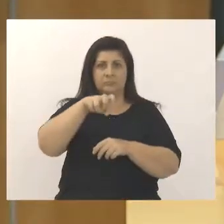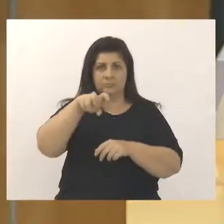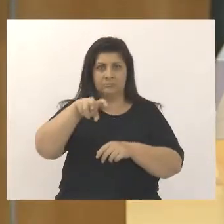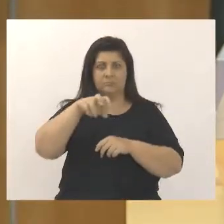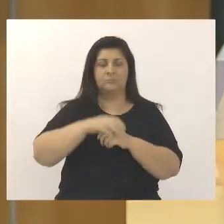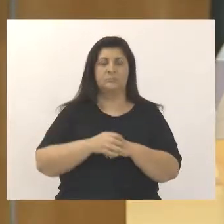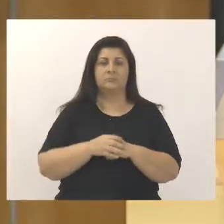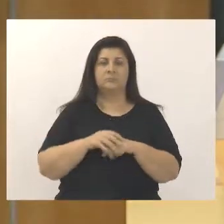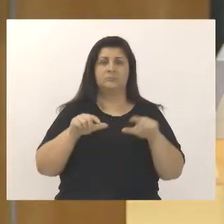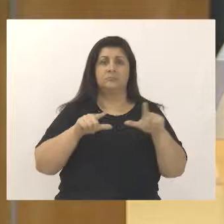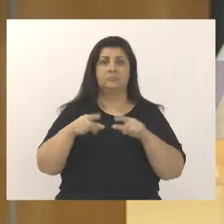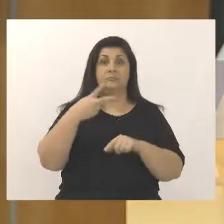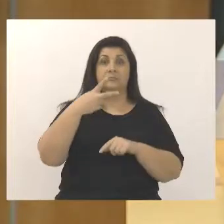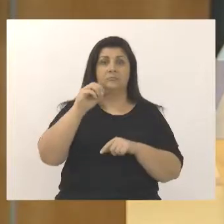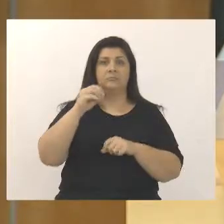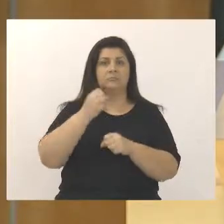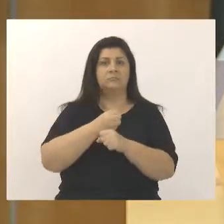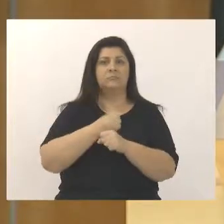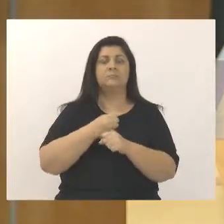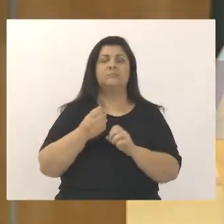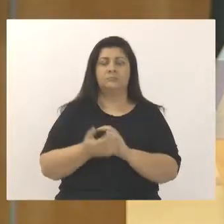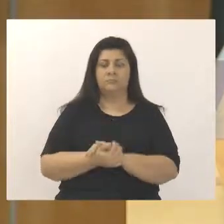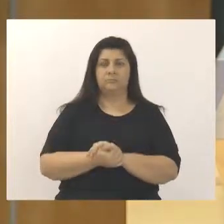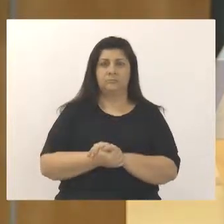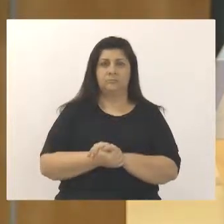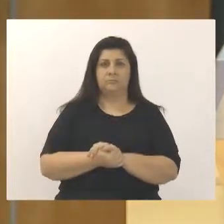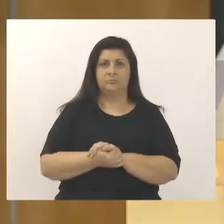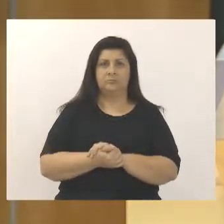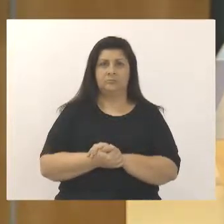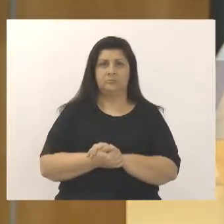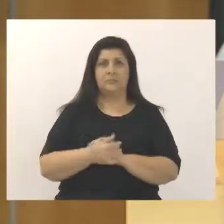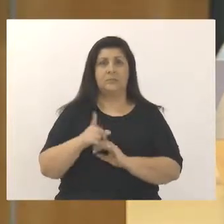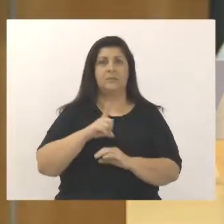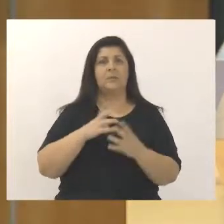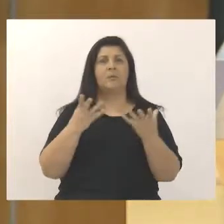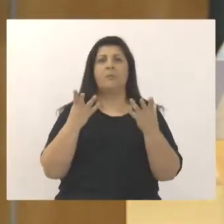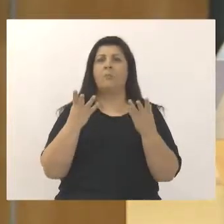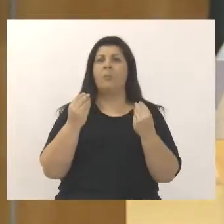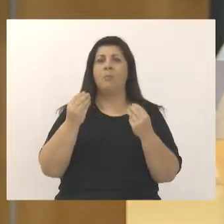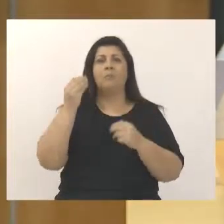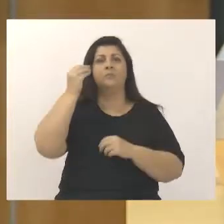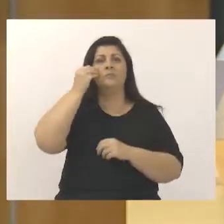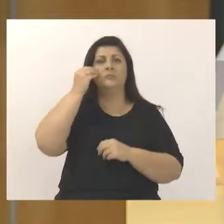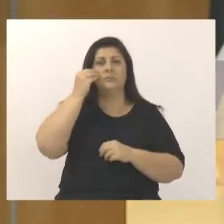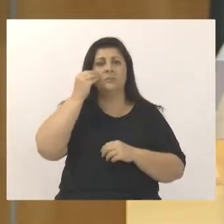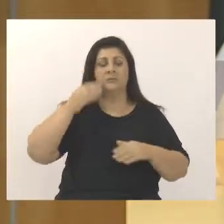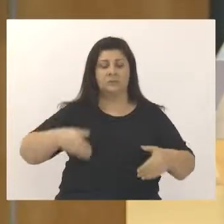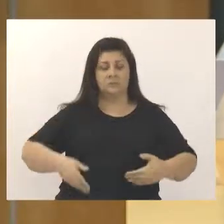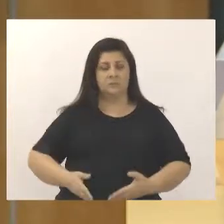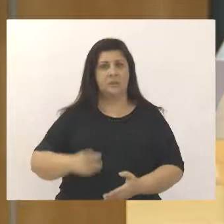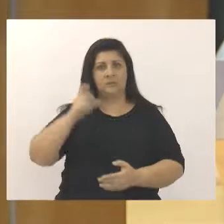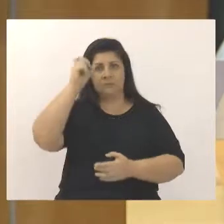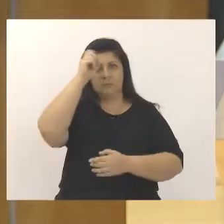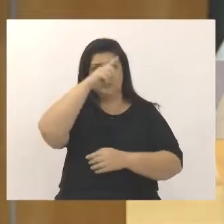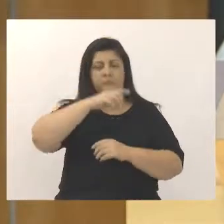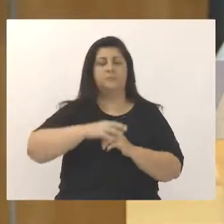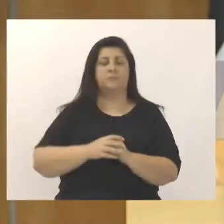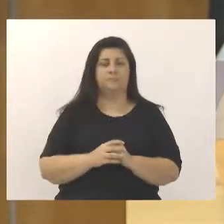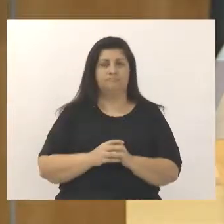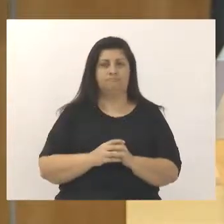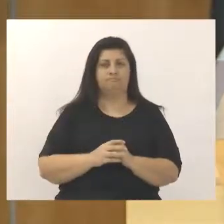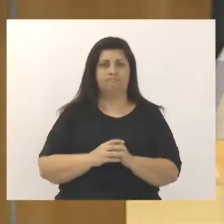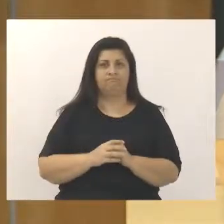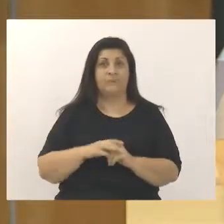há quase 20 anos. Tendo diversas experiências em partos difíceis, Lucimar, que ali somente